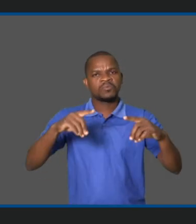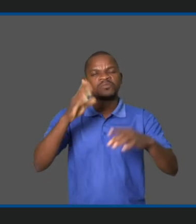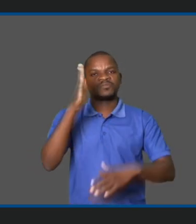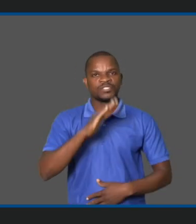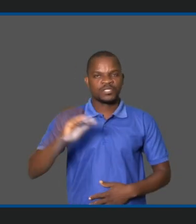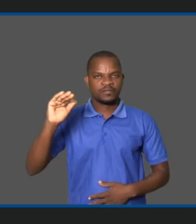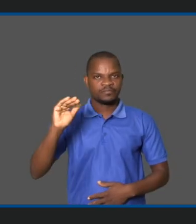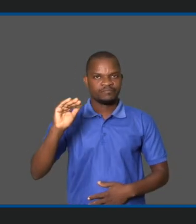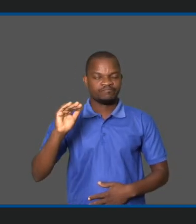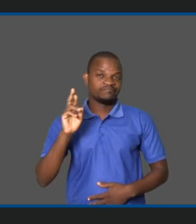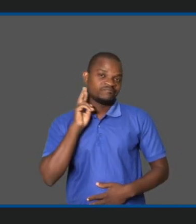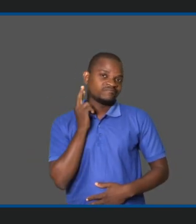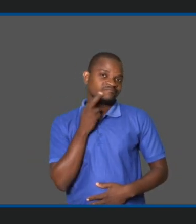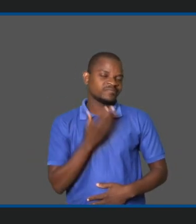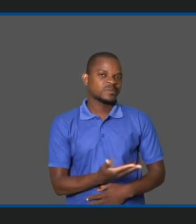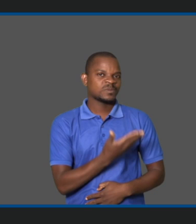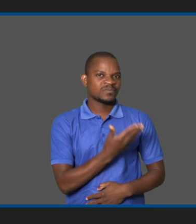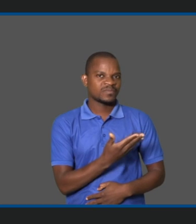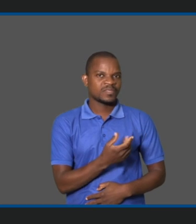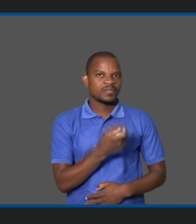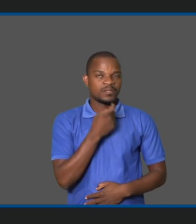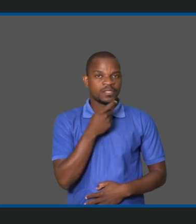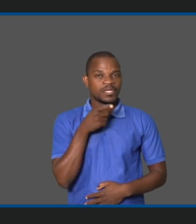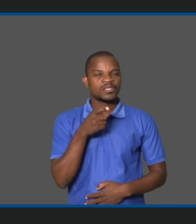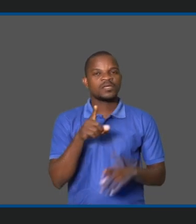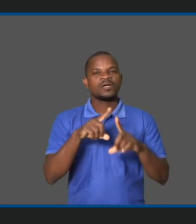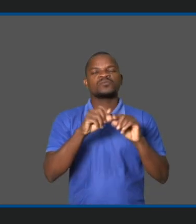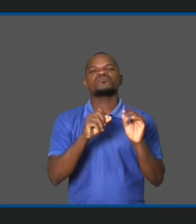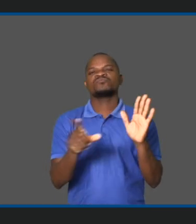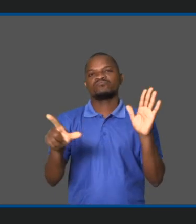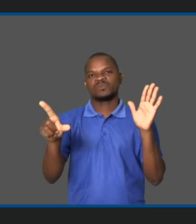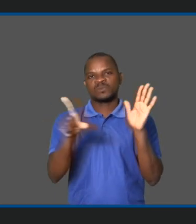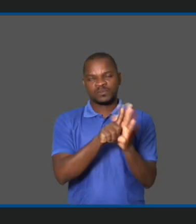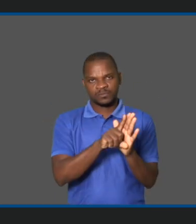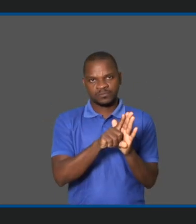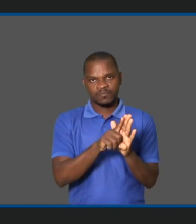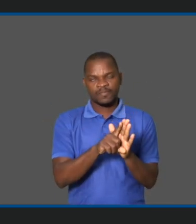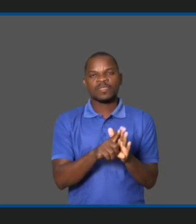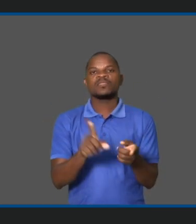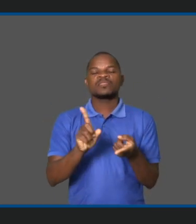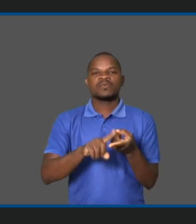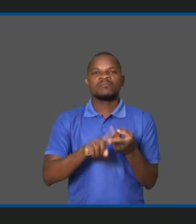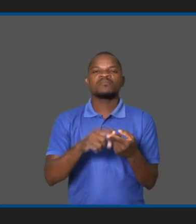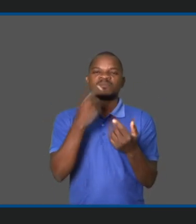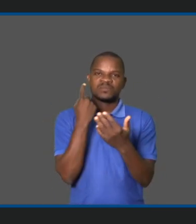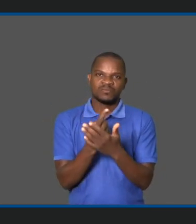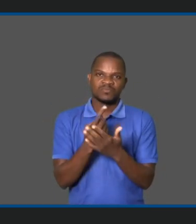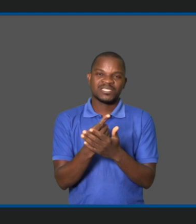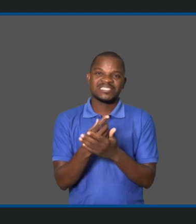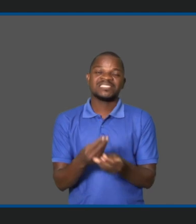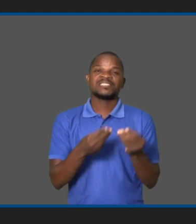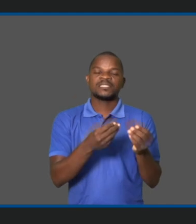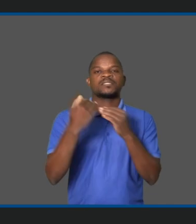resulta da lei, há responsabilização para quem viola os direitos humanos, para quem